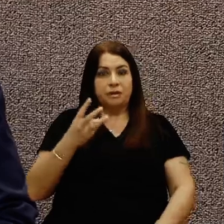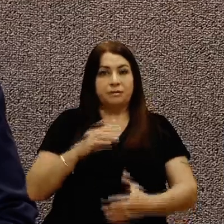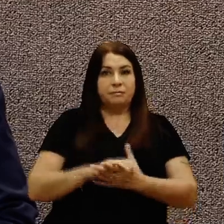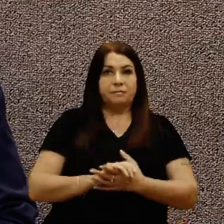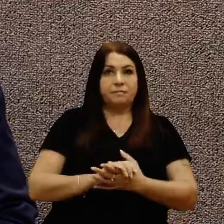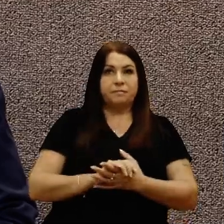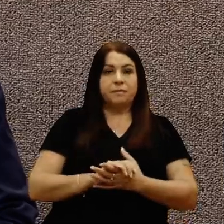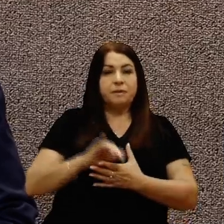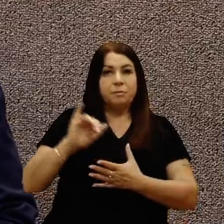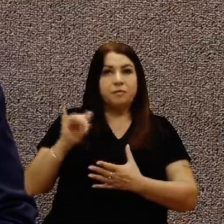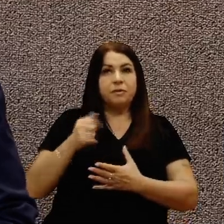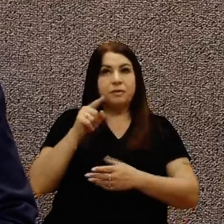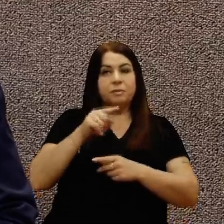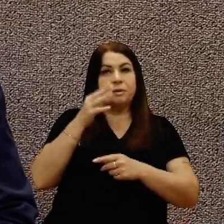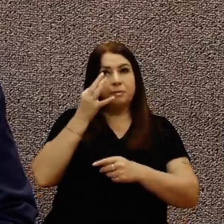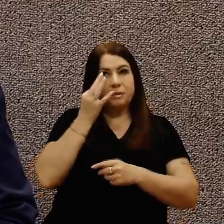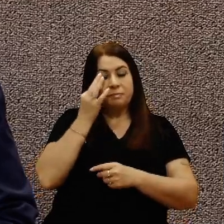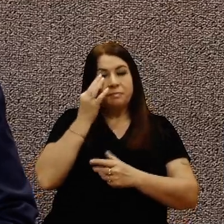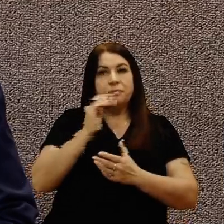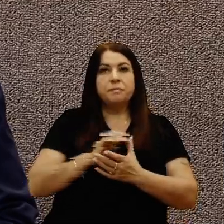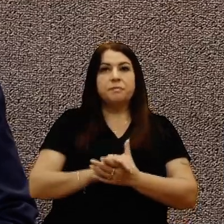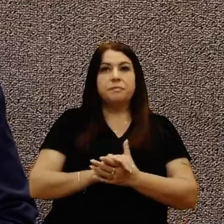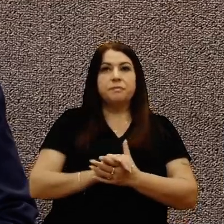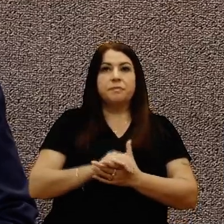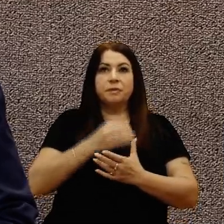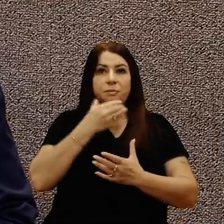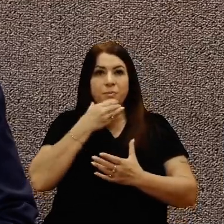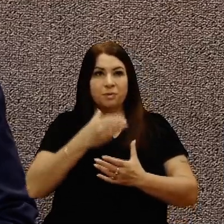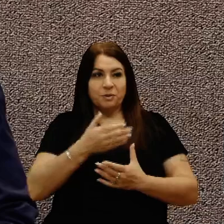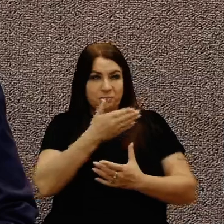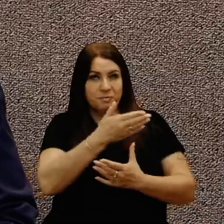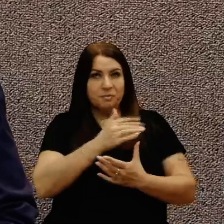E aproveitando a presença do Papai Noel aqui,